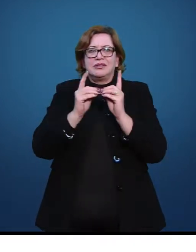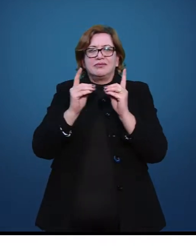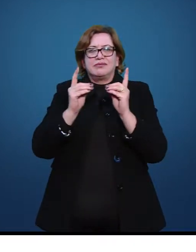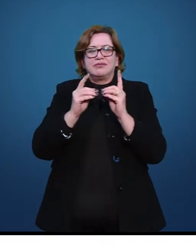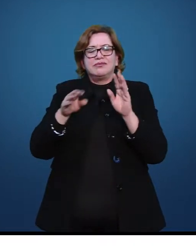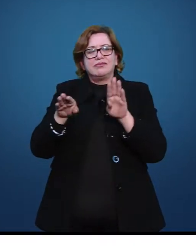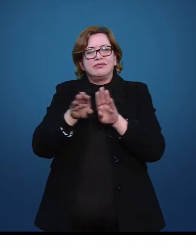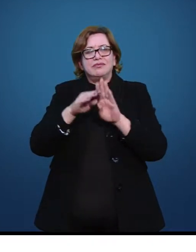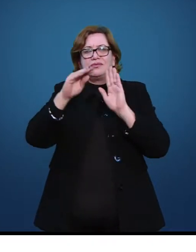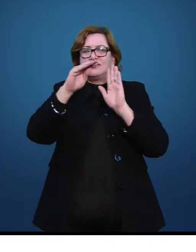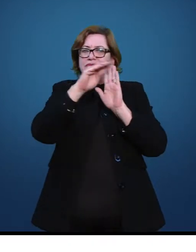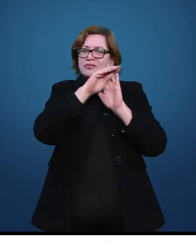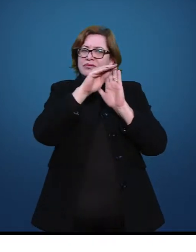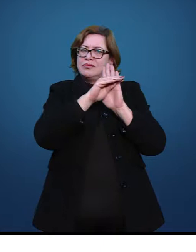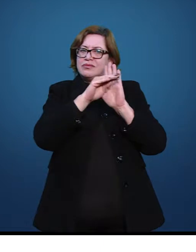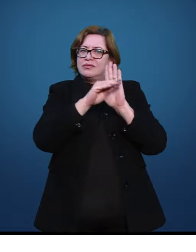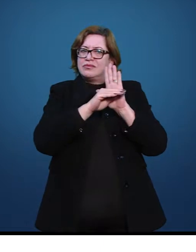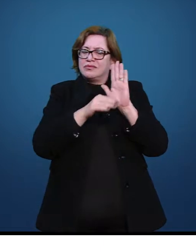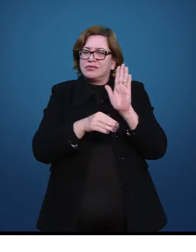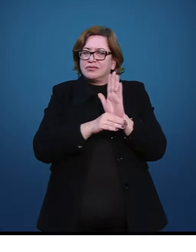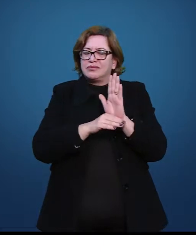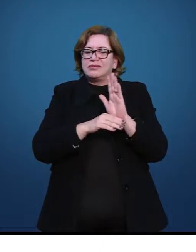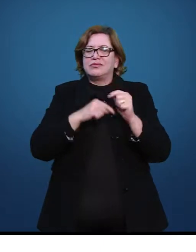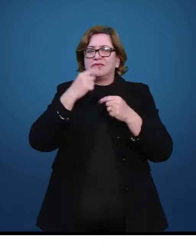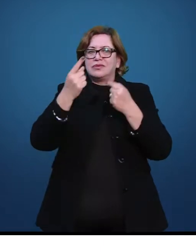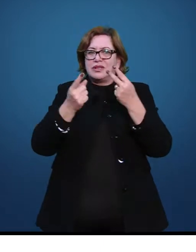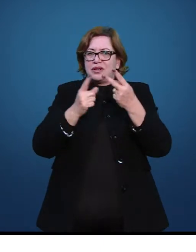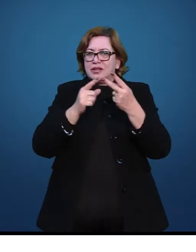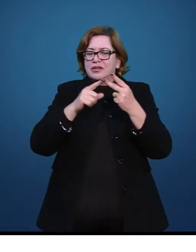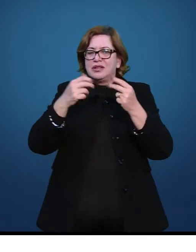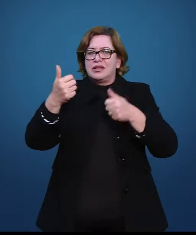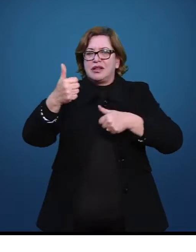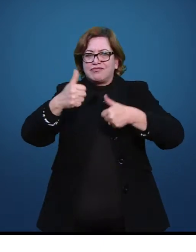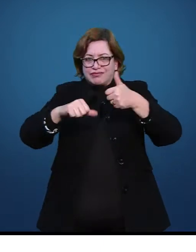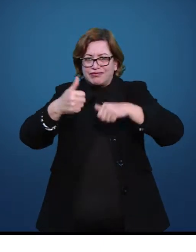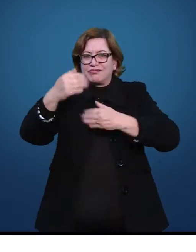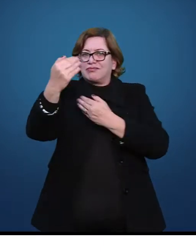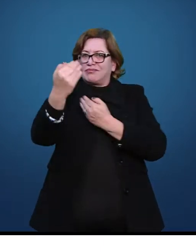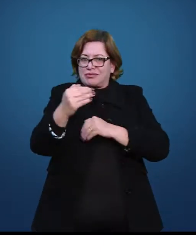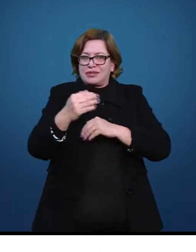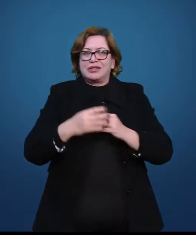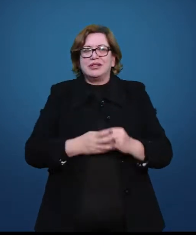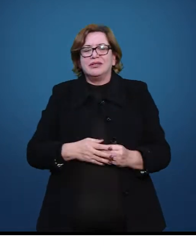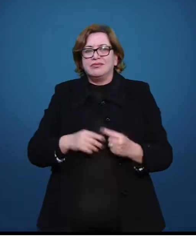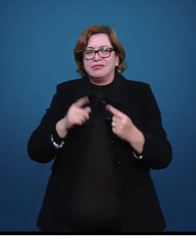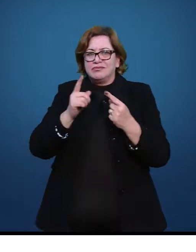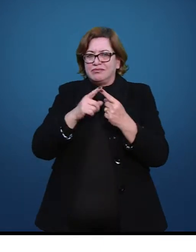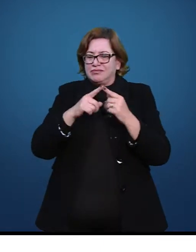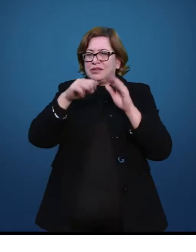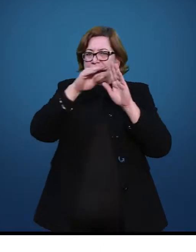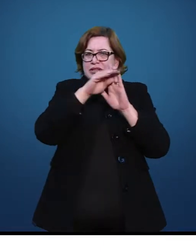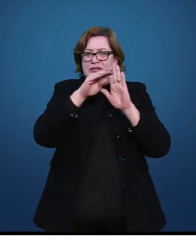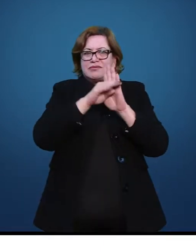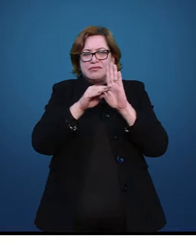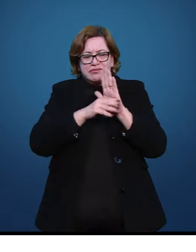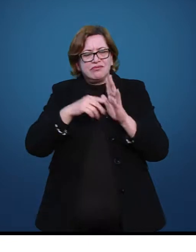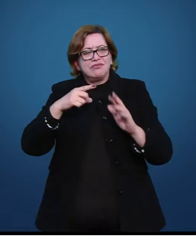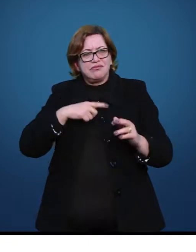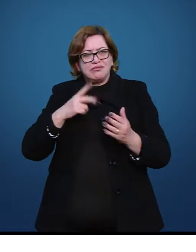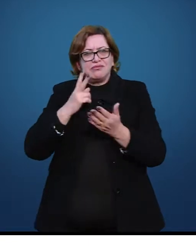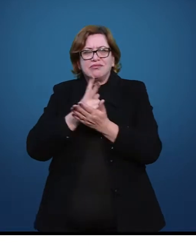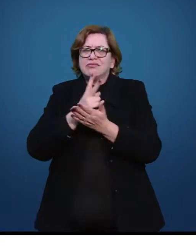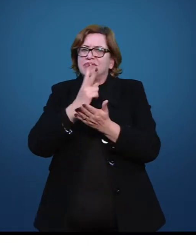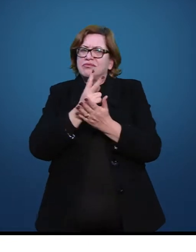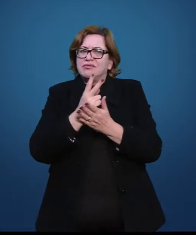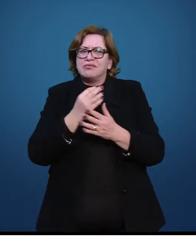e o planejamento de ensino e avaliação. Nós sabemos que o ato de planejar, ele está presente nas nossas vivências desde